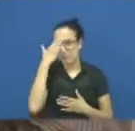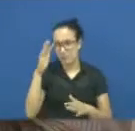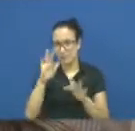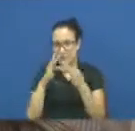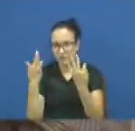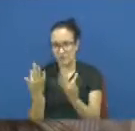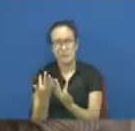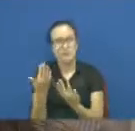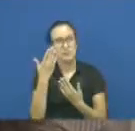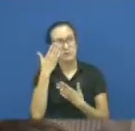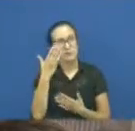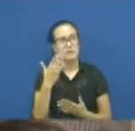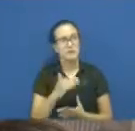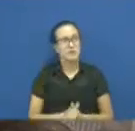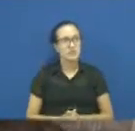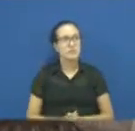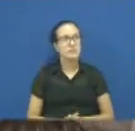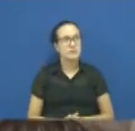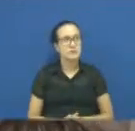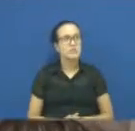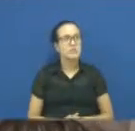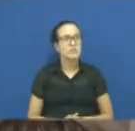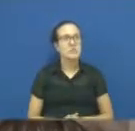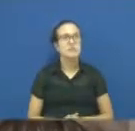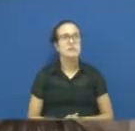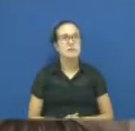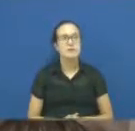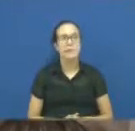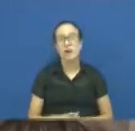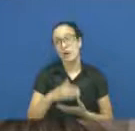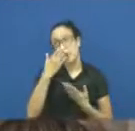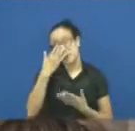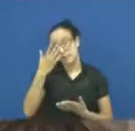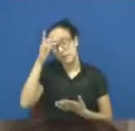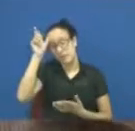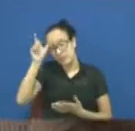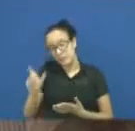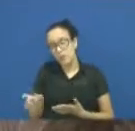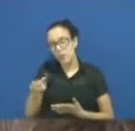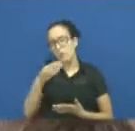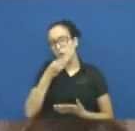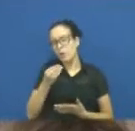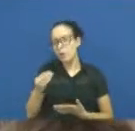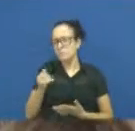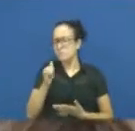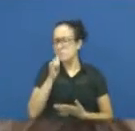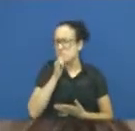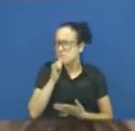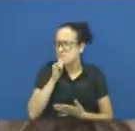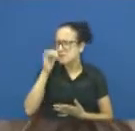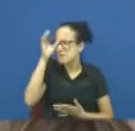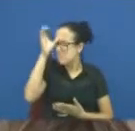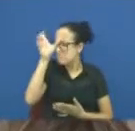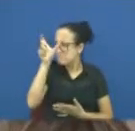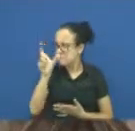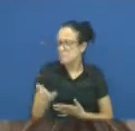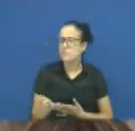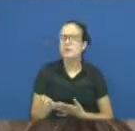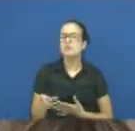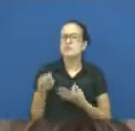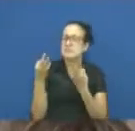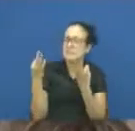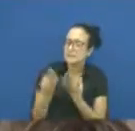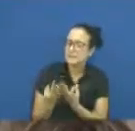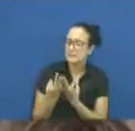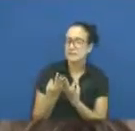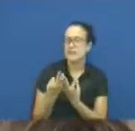familiares e obrigado para o seu Acácio, pelo exemplo que desceu para os seus filhos, pela integridade durante a